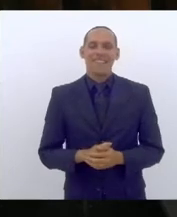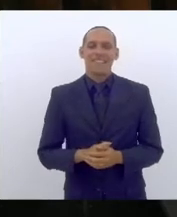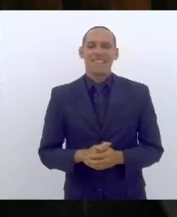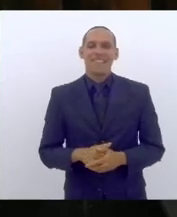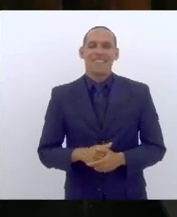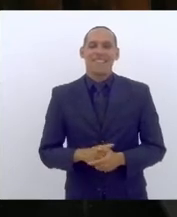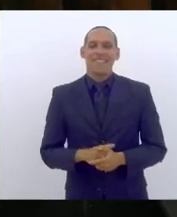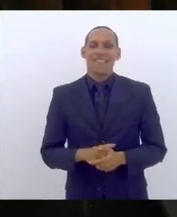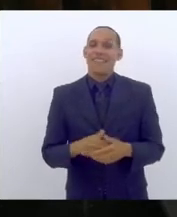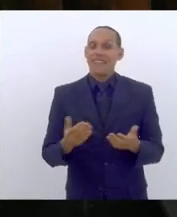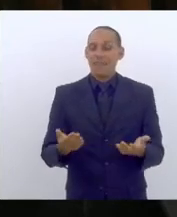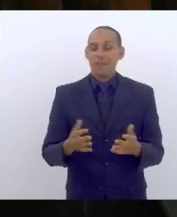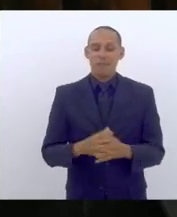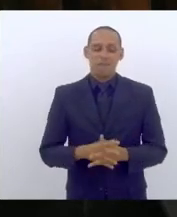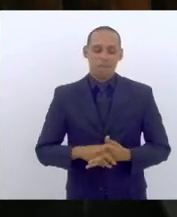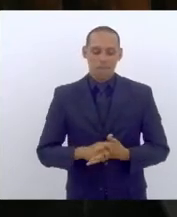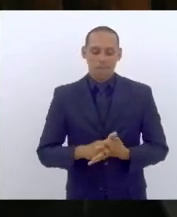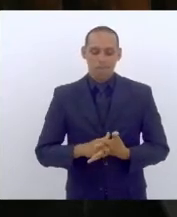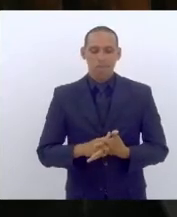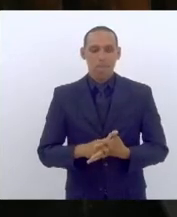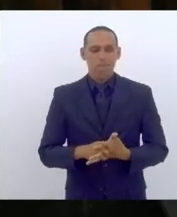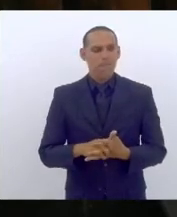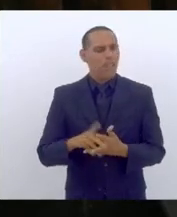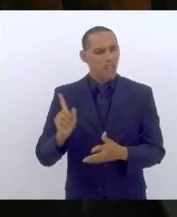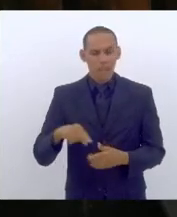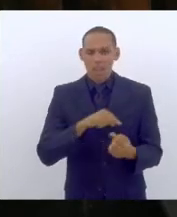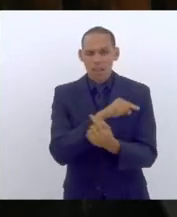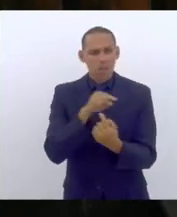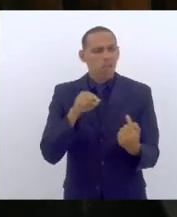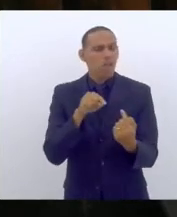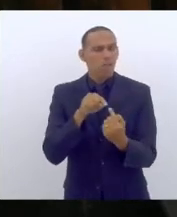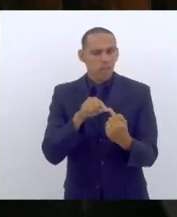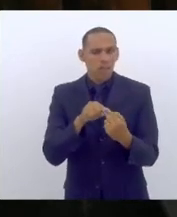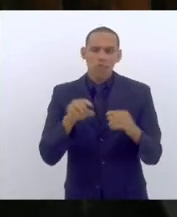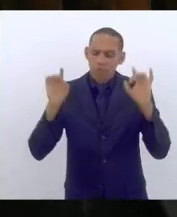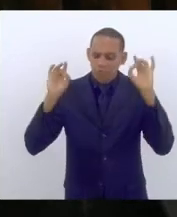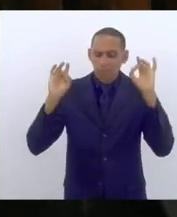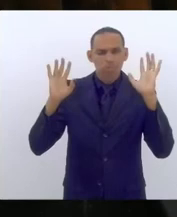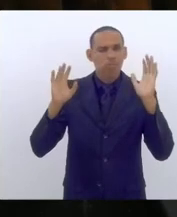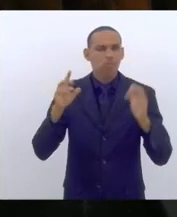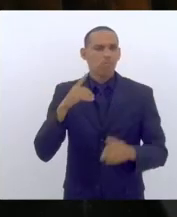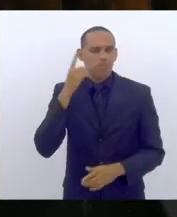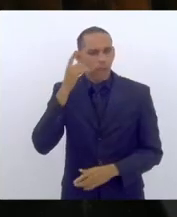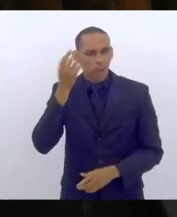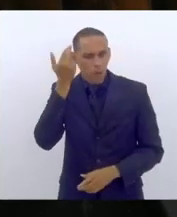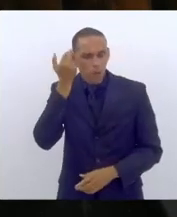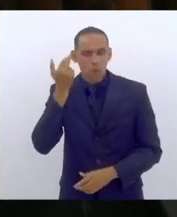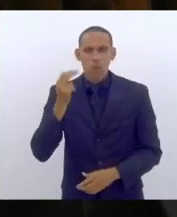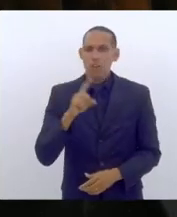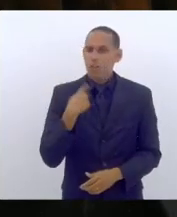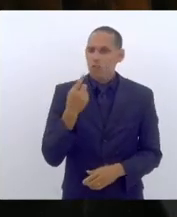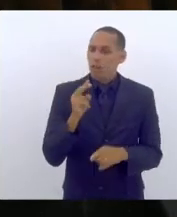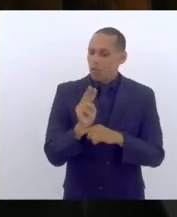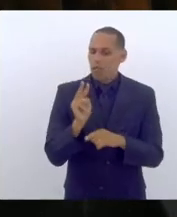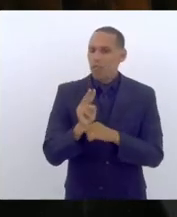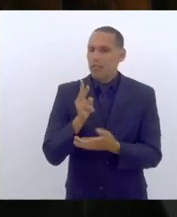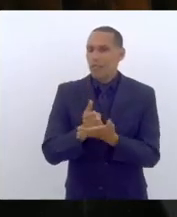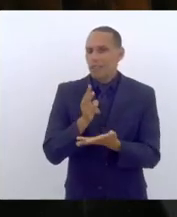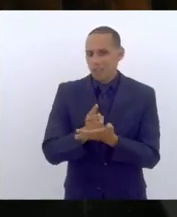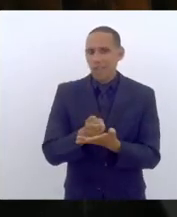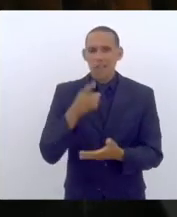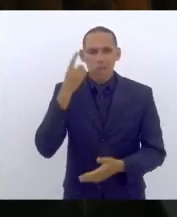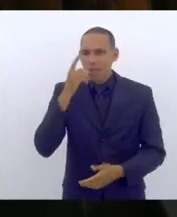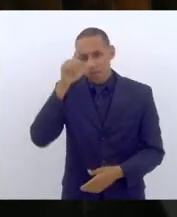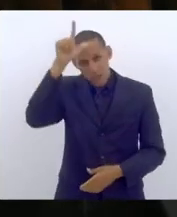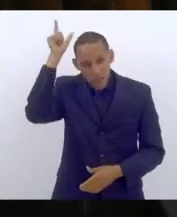o objetivo é nobre Deputado Eliomar coelho é o que sempre defendemos nós Deputado Luiz